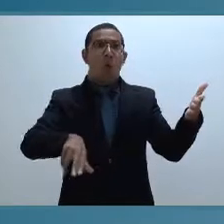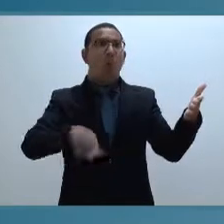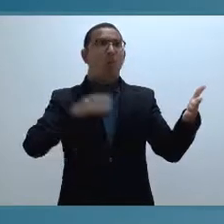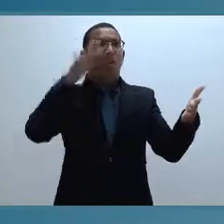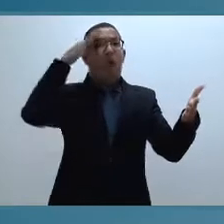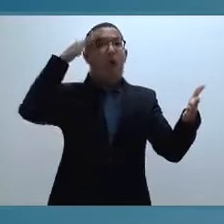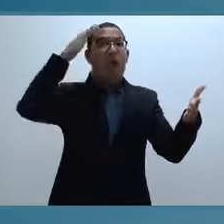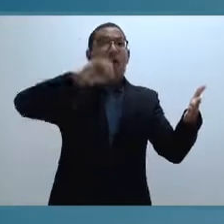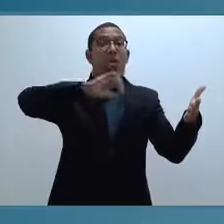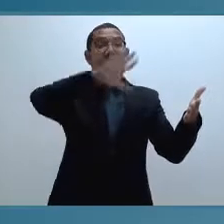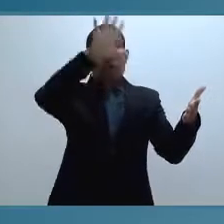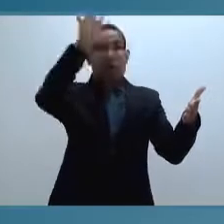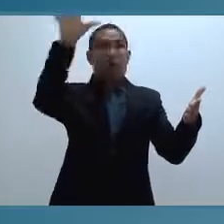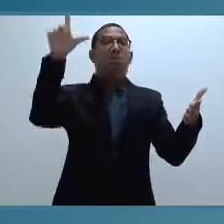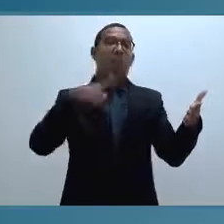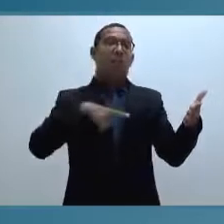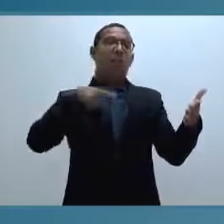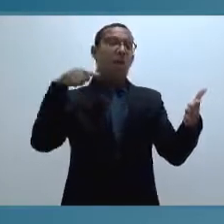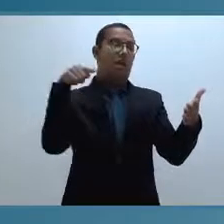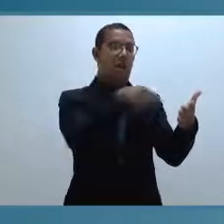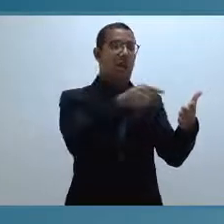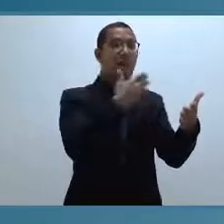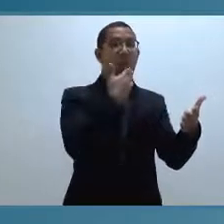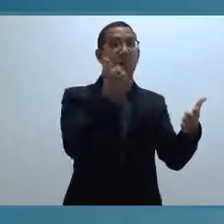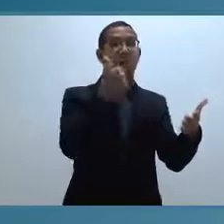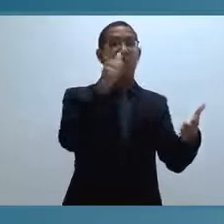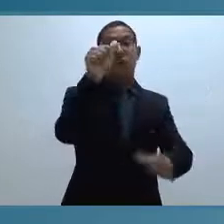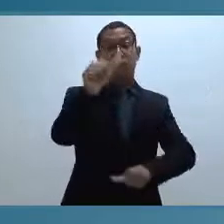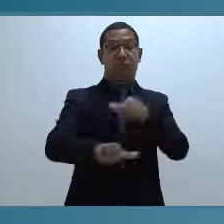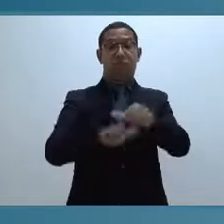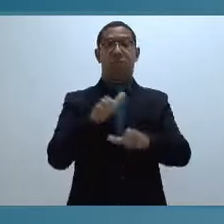melhor juízo, não está sendo, não vai ser alterada.